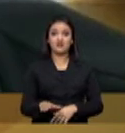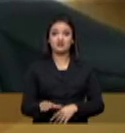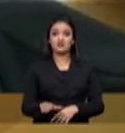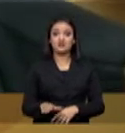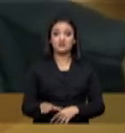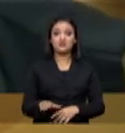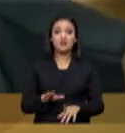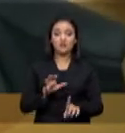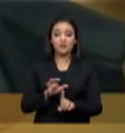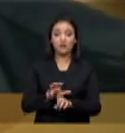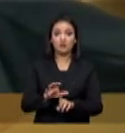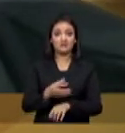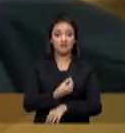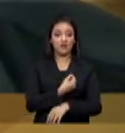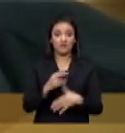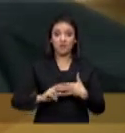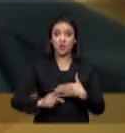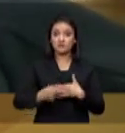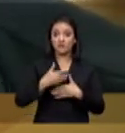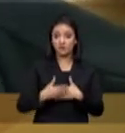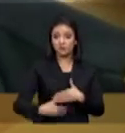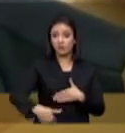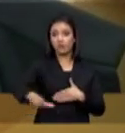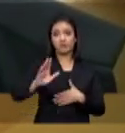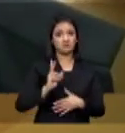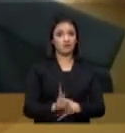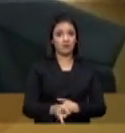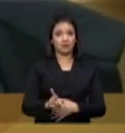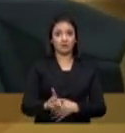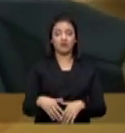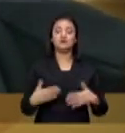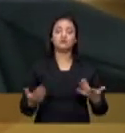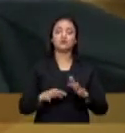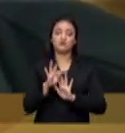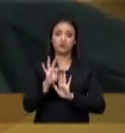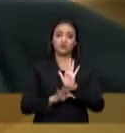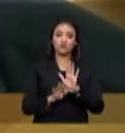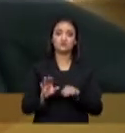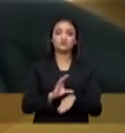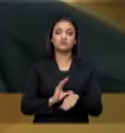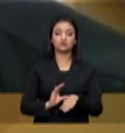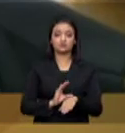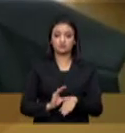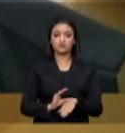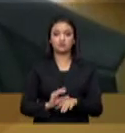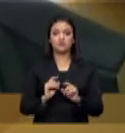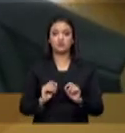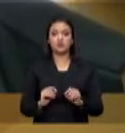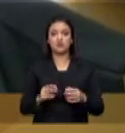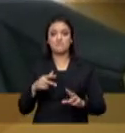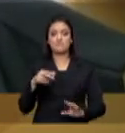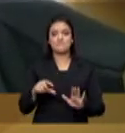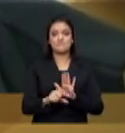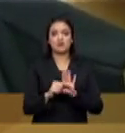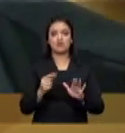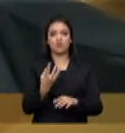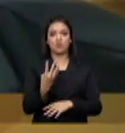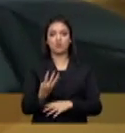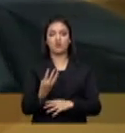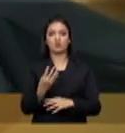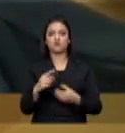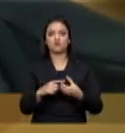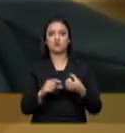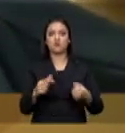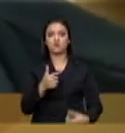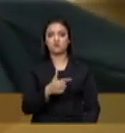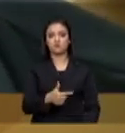vidas. Gostaria de enfatizar ainda do texto da Constituição o parágrafo 4º do artigo 220. Quando